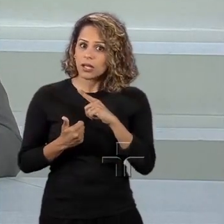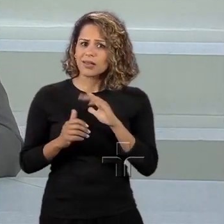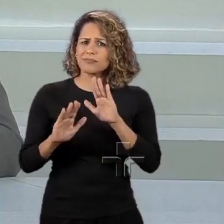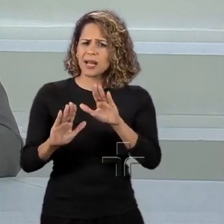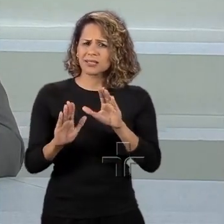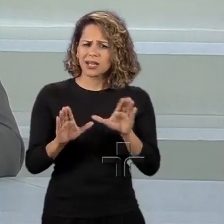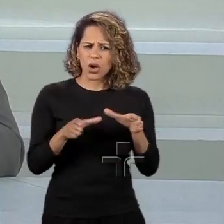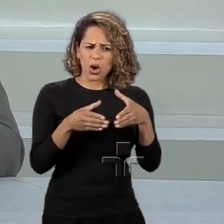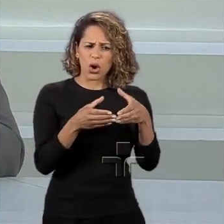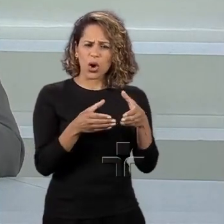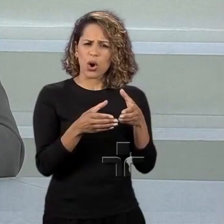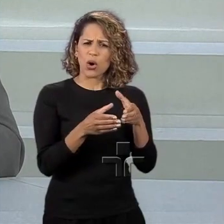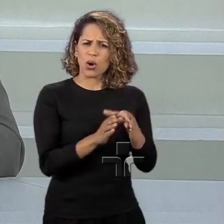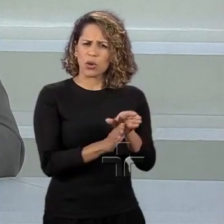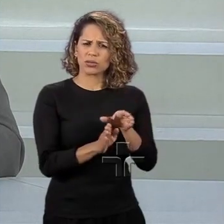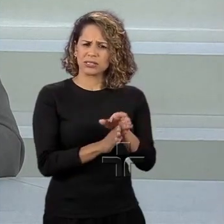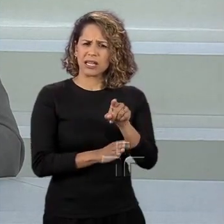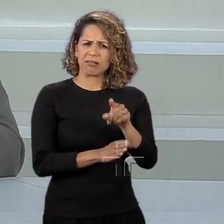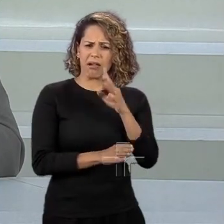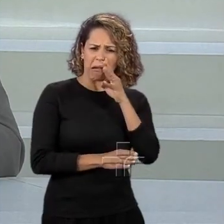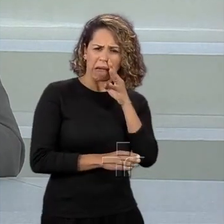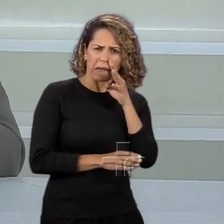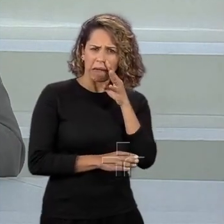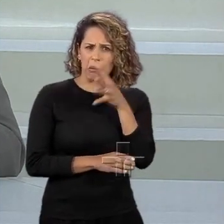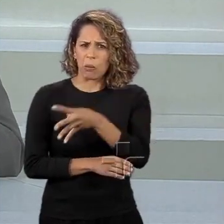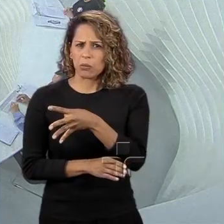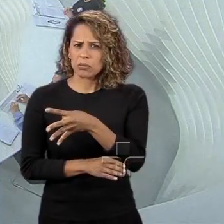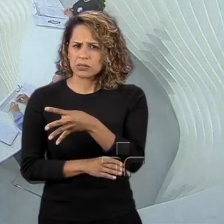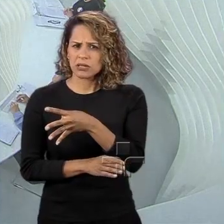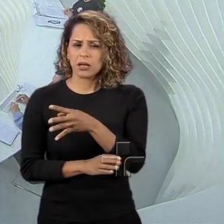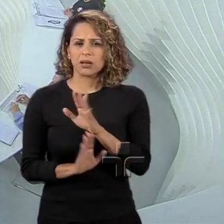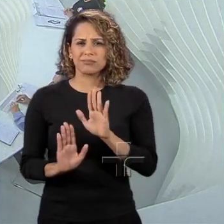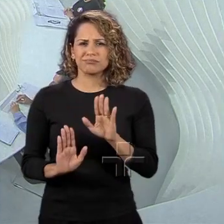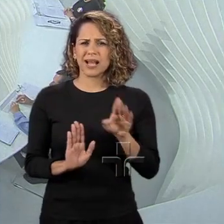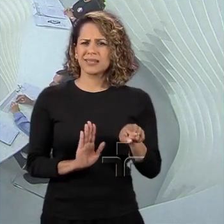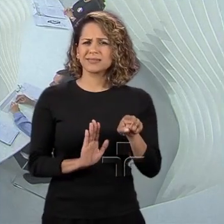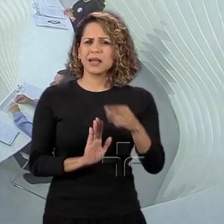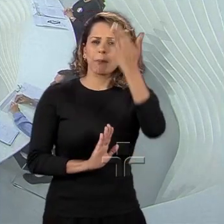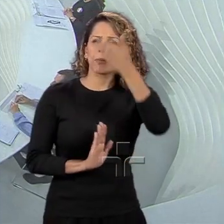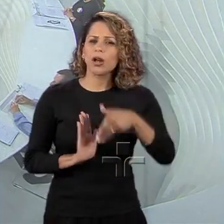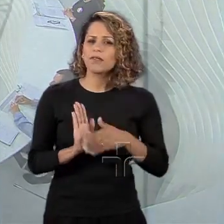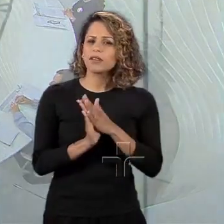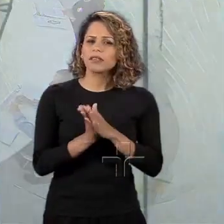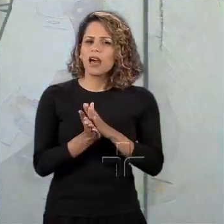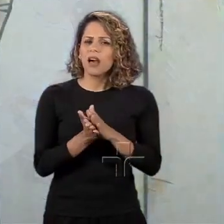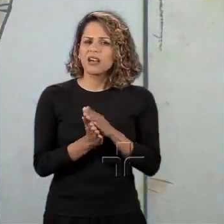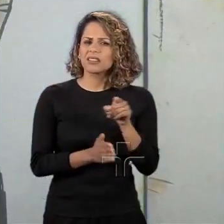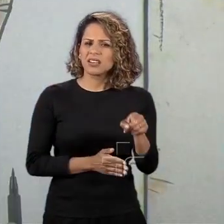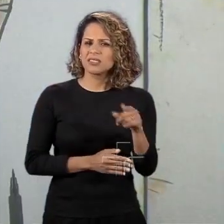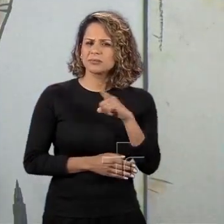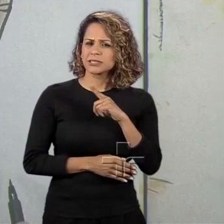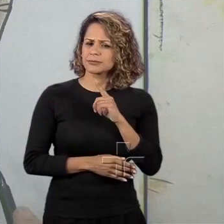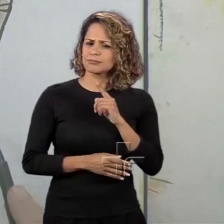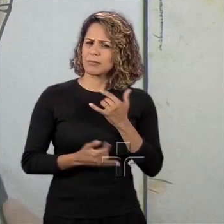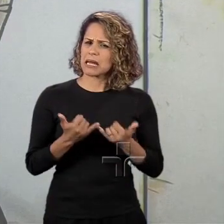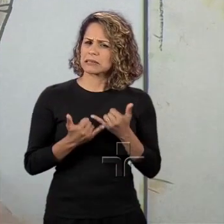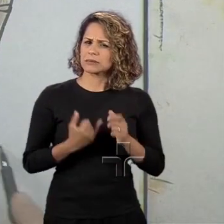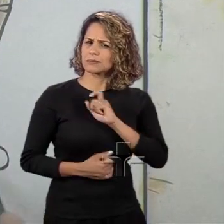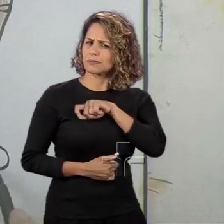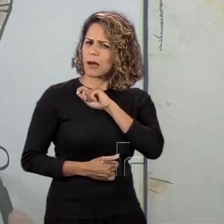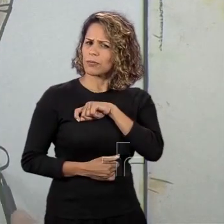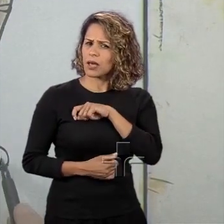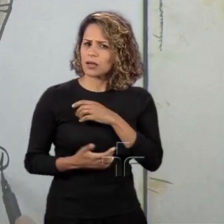acusação dessas, eu diria assim, de uma falta de fundamento e até de má fé, porque a minha intenção